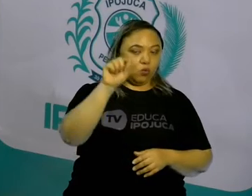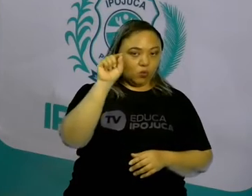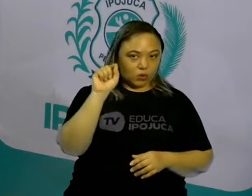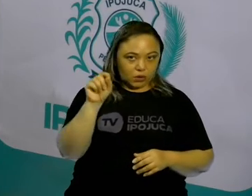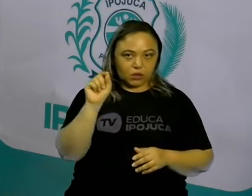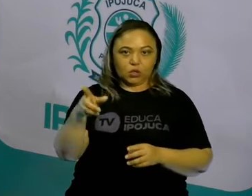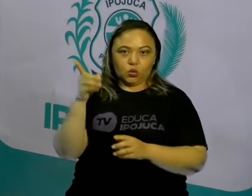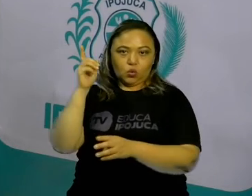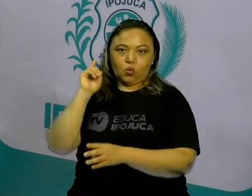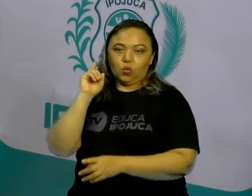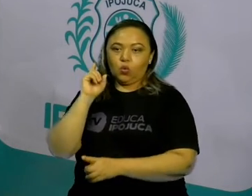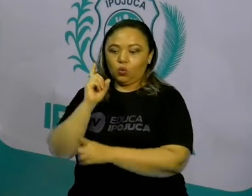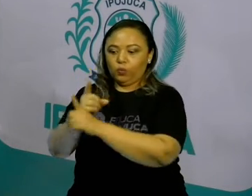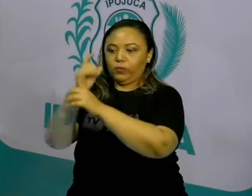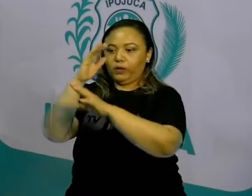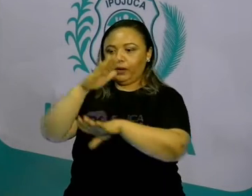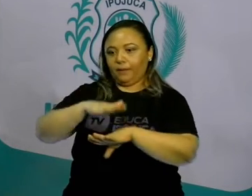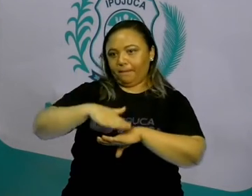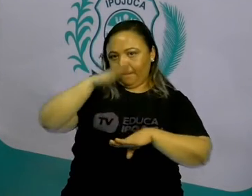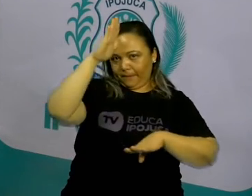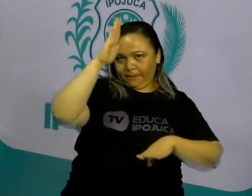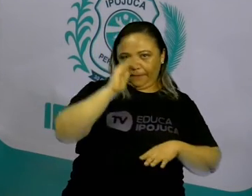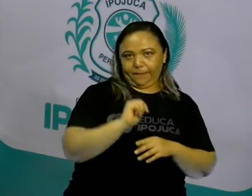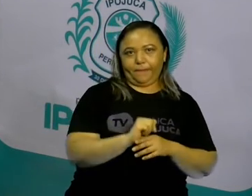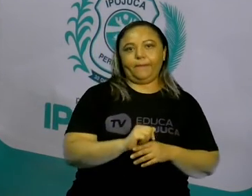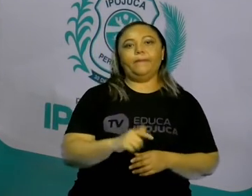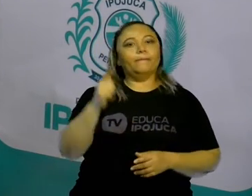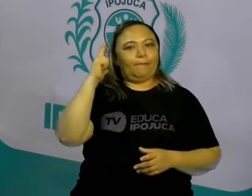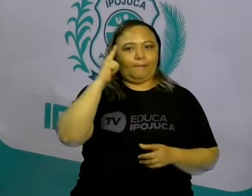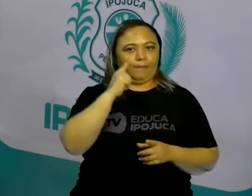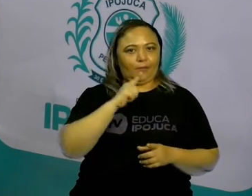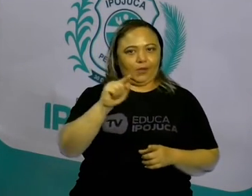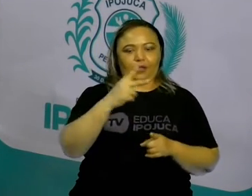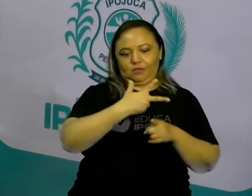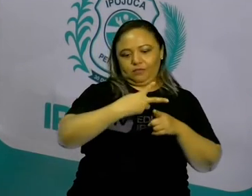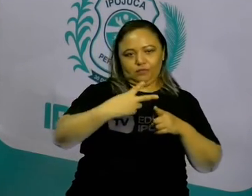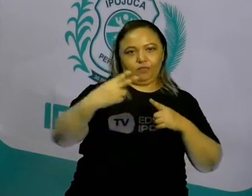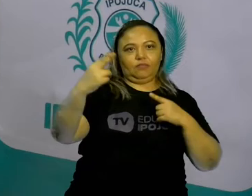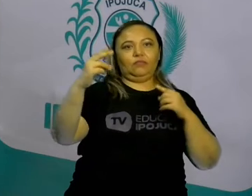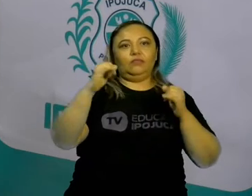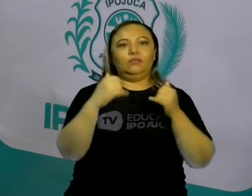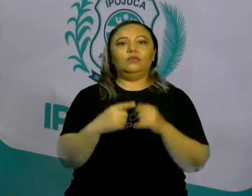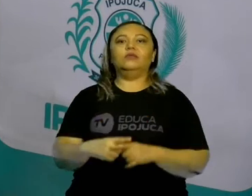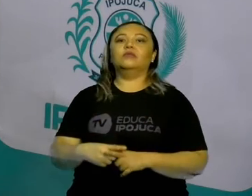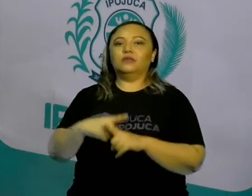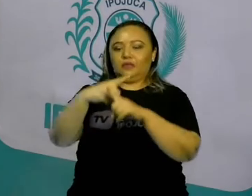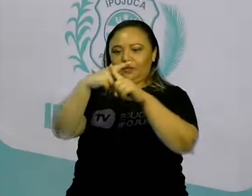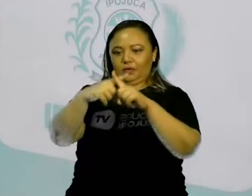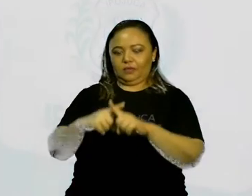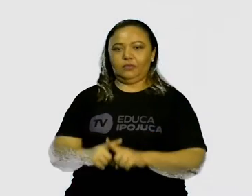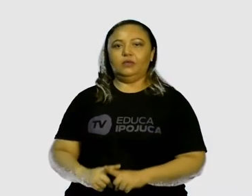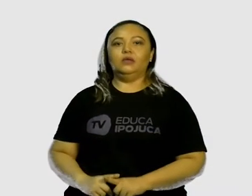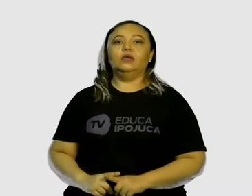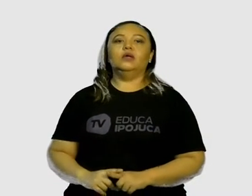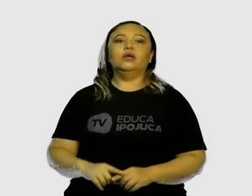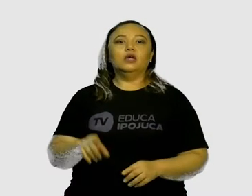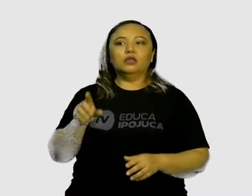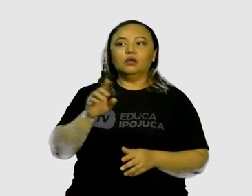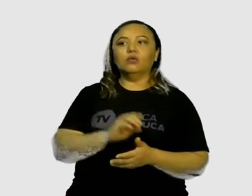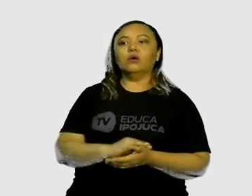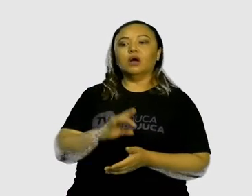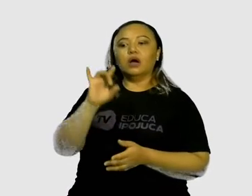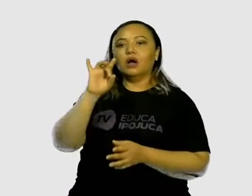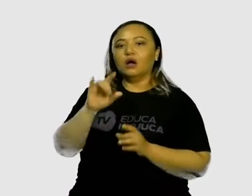seja três as eles vão ganhar Então as regras e usou o são cada rodada a gente vai